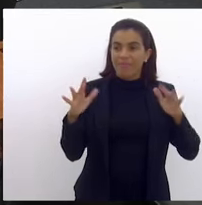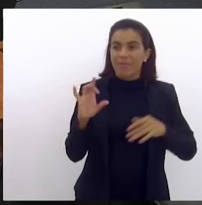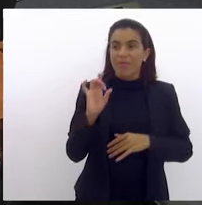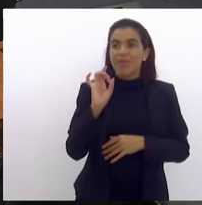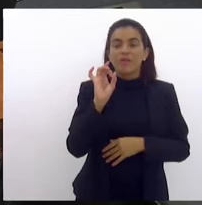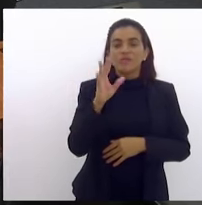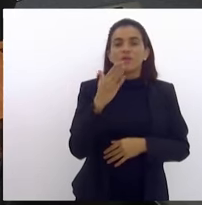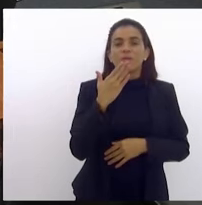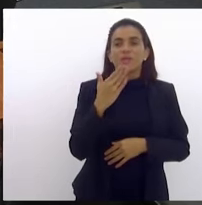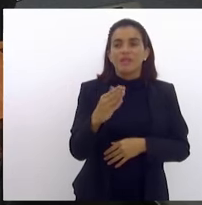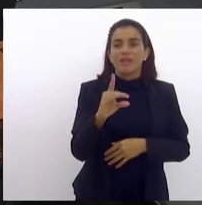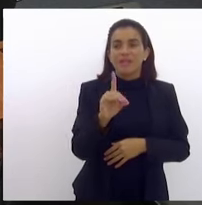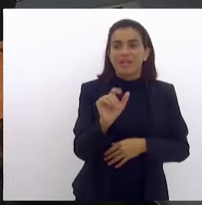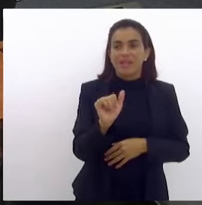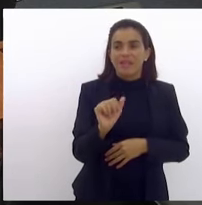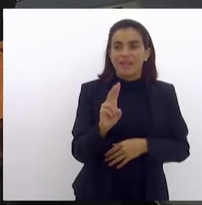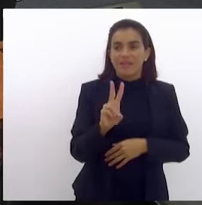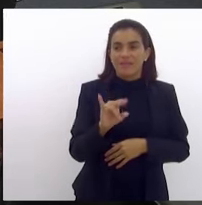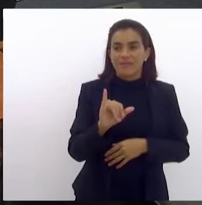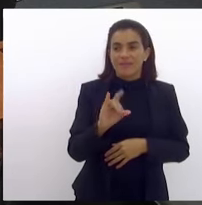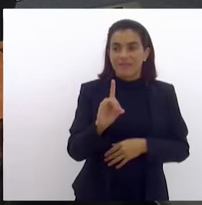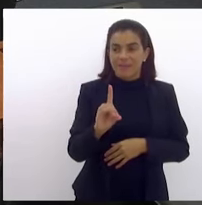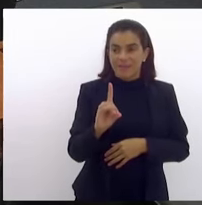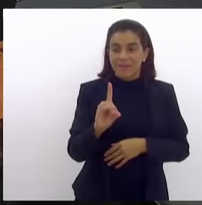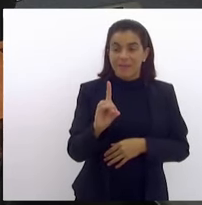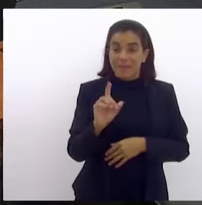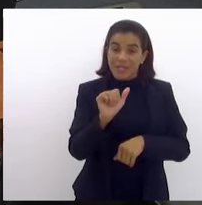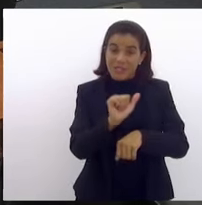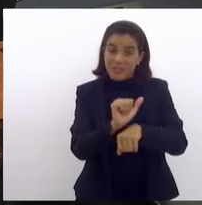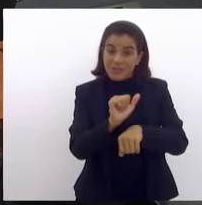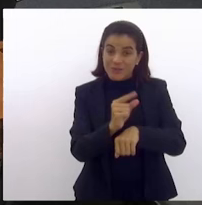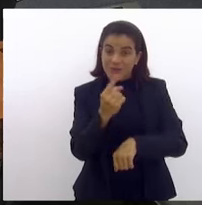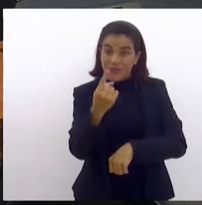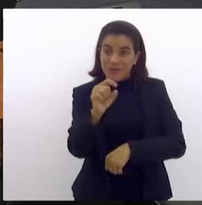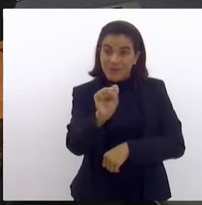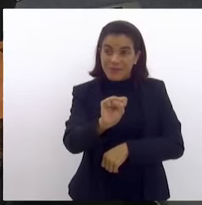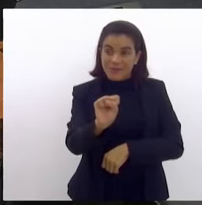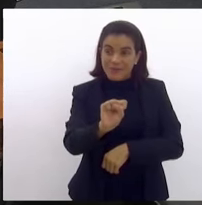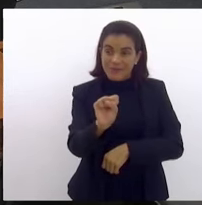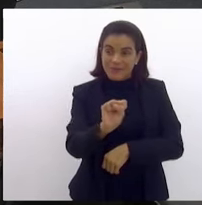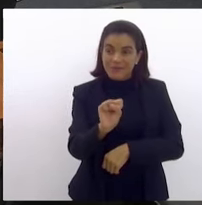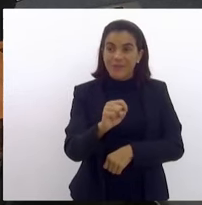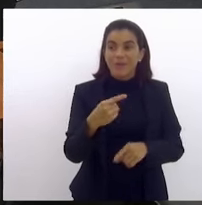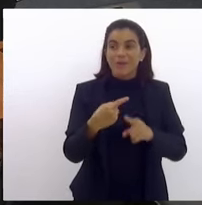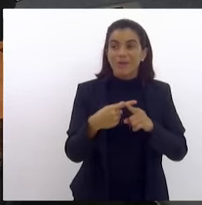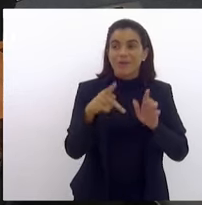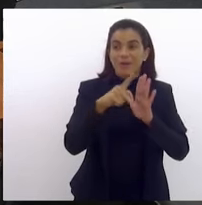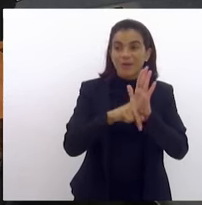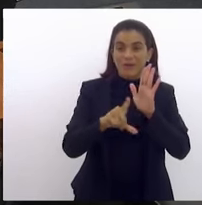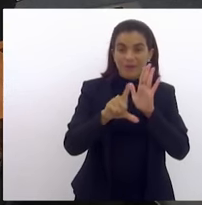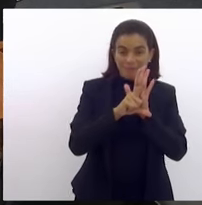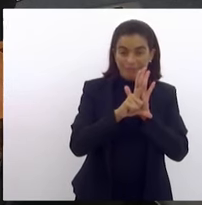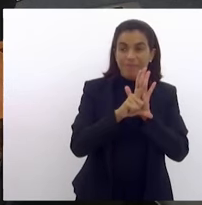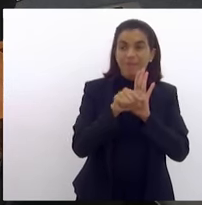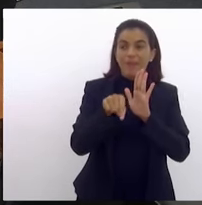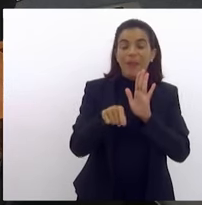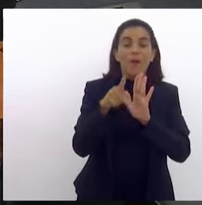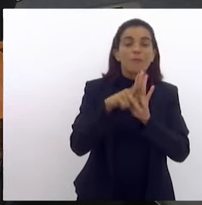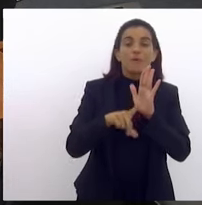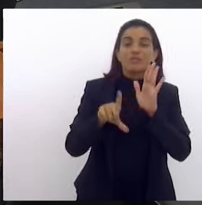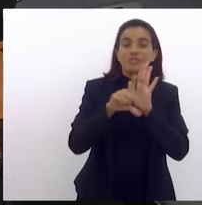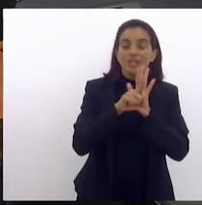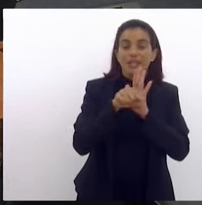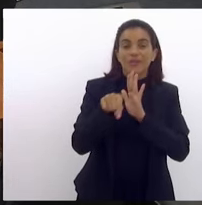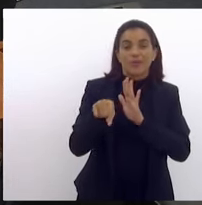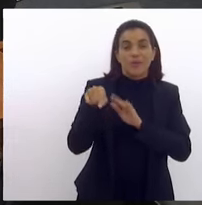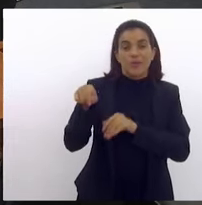para o David, se for possível, aguardar um segundinho, porque esse próximo projeto, deputada, é um projeto de autoria